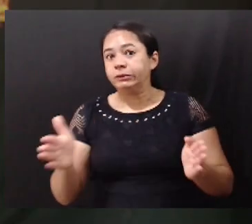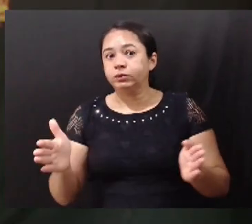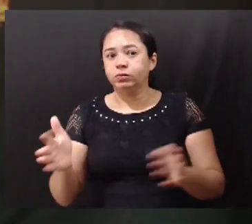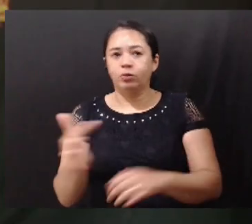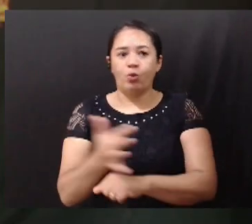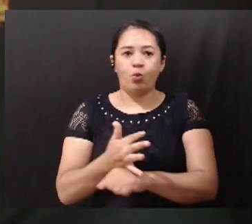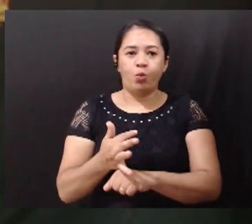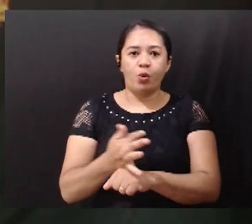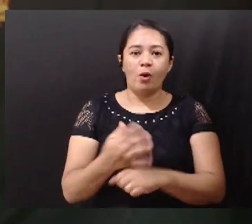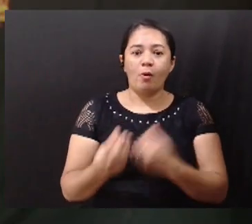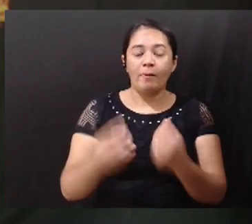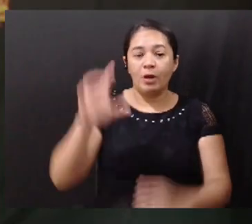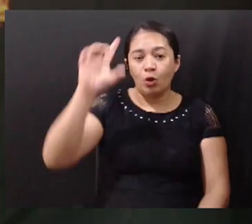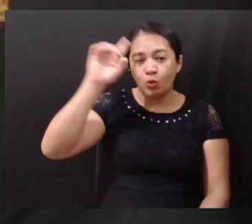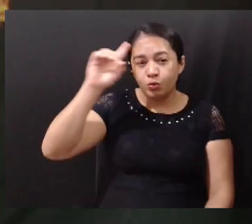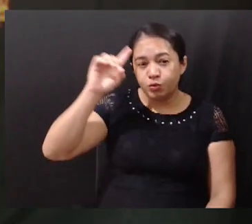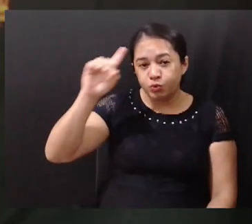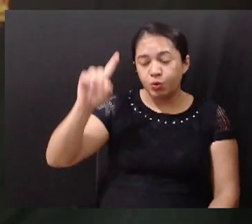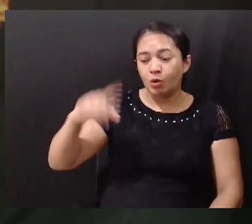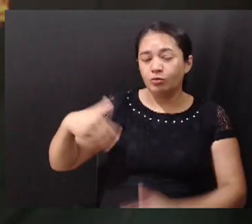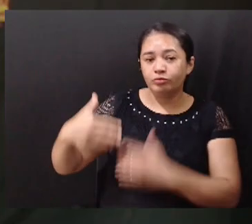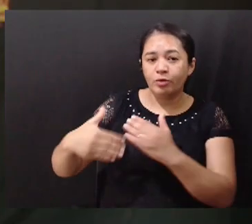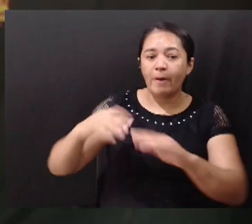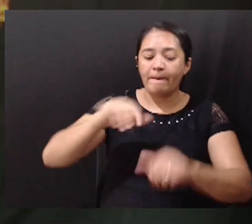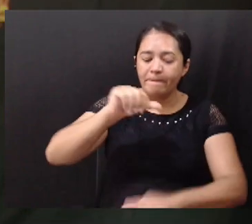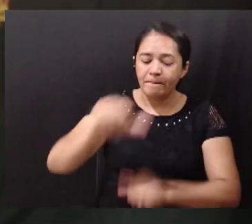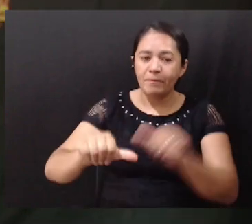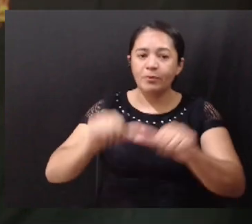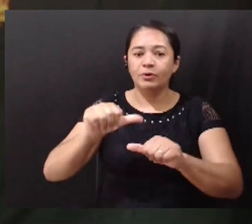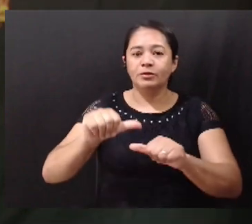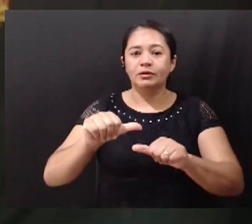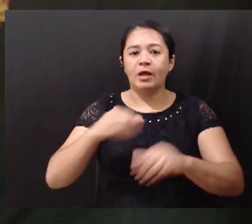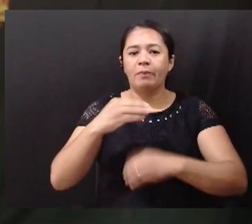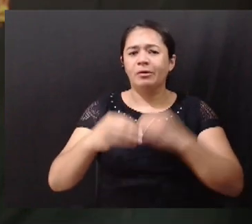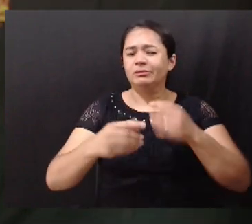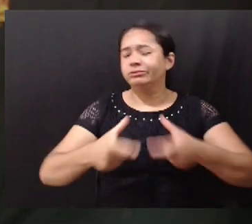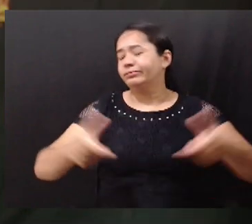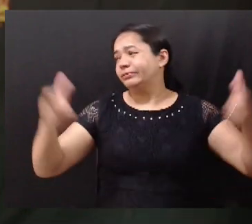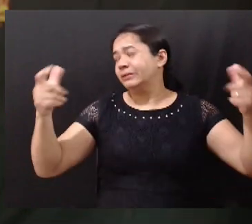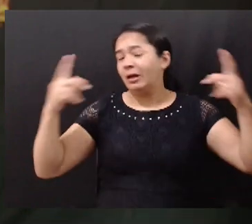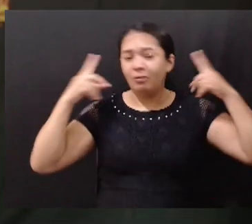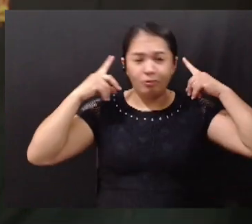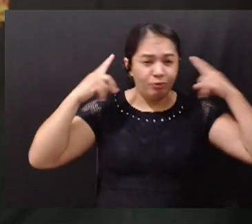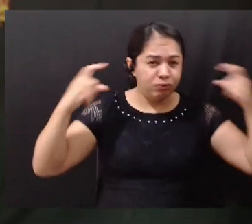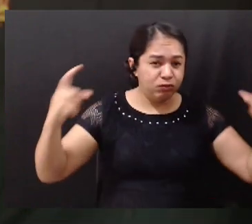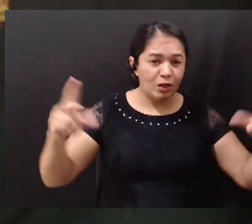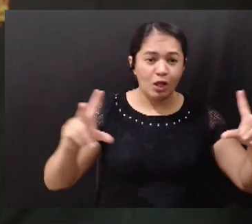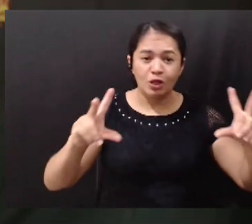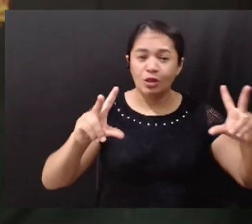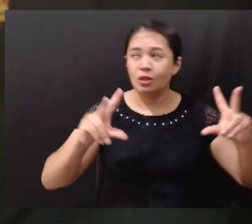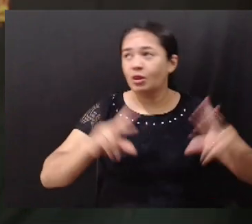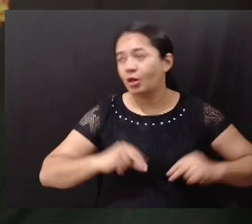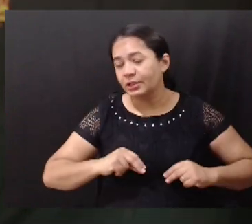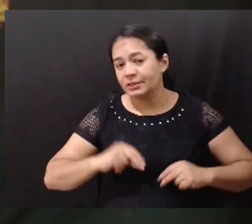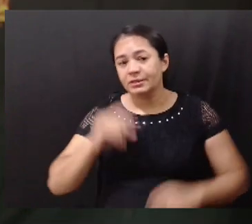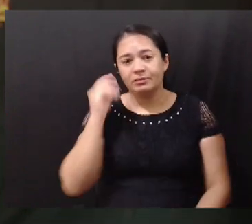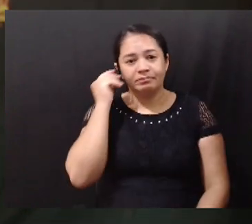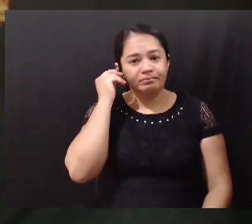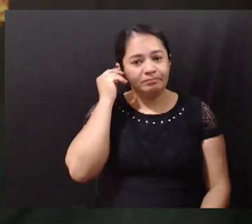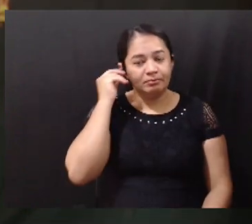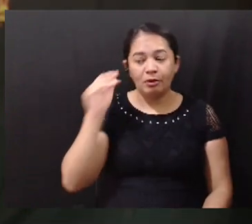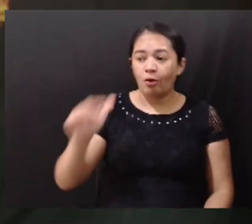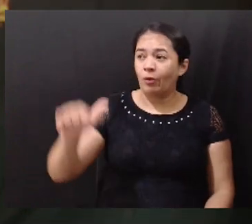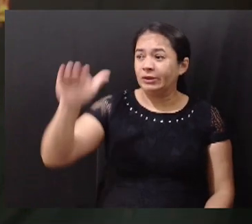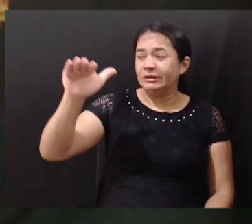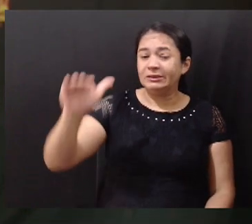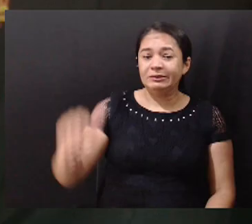rotina de casa muda, a bagunça aumenta. Aumenta mesmo. O barulho também, nossa, nem se fala. O adulto sente que não pode